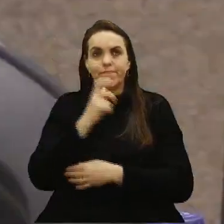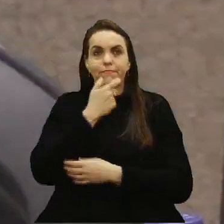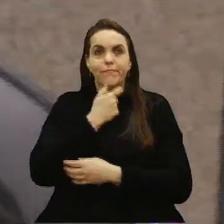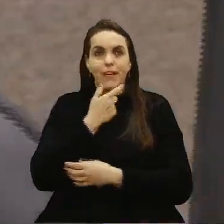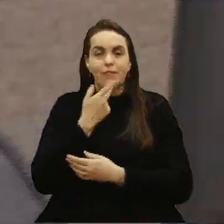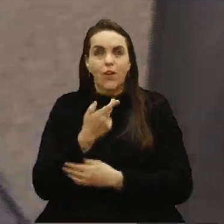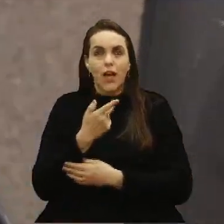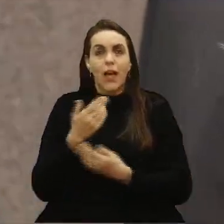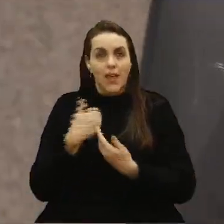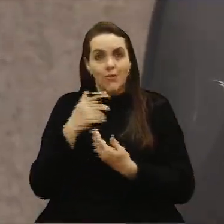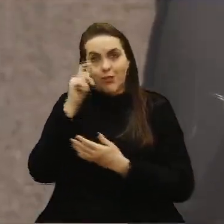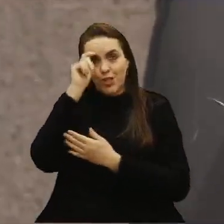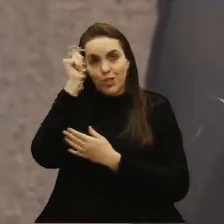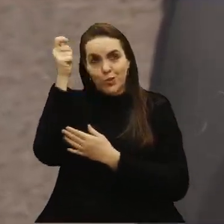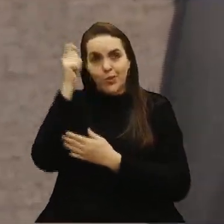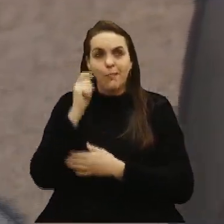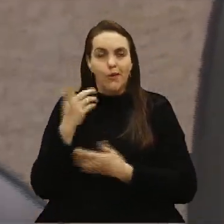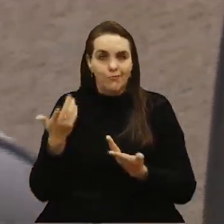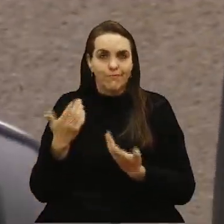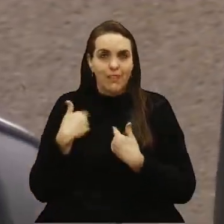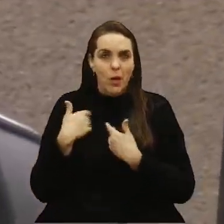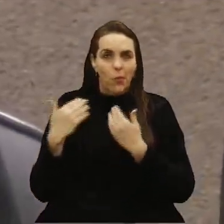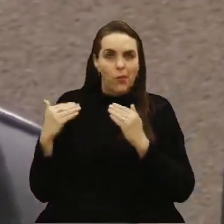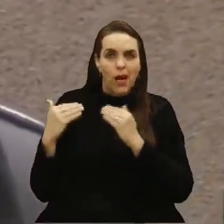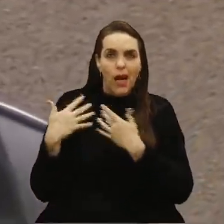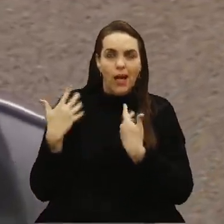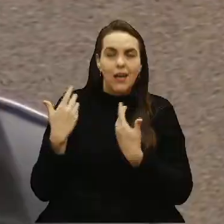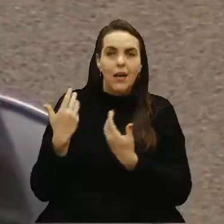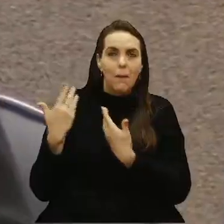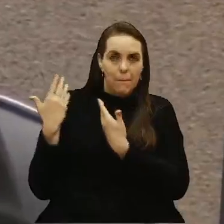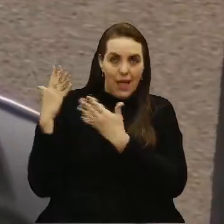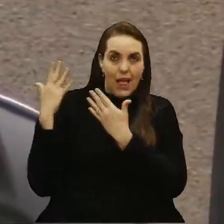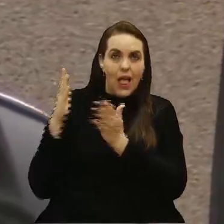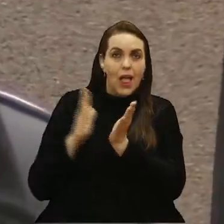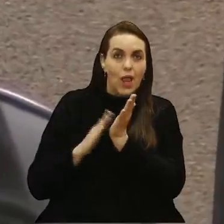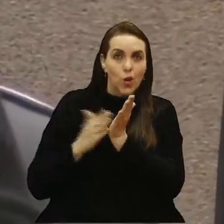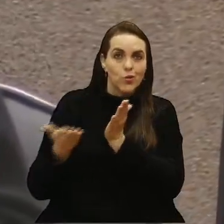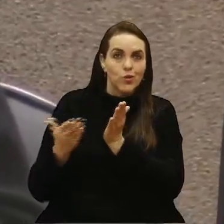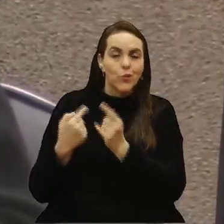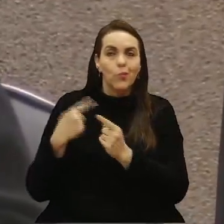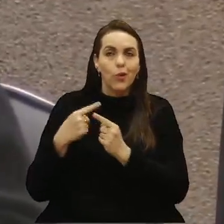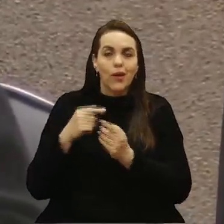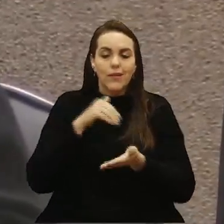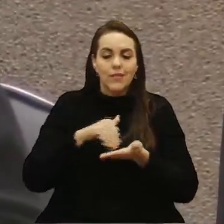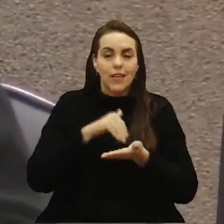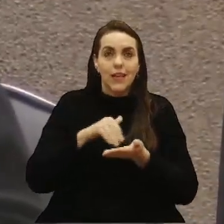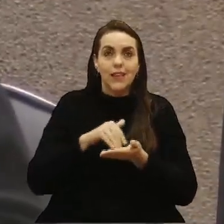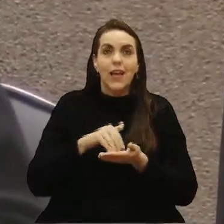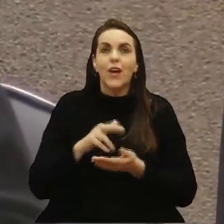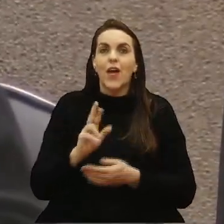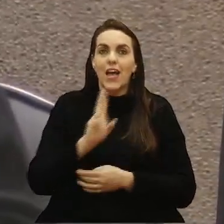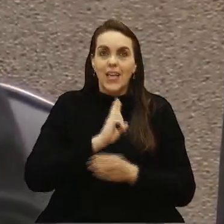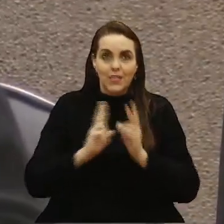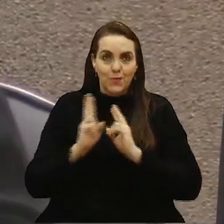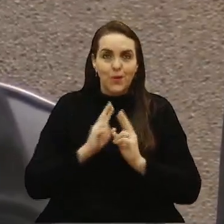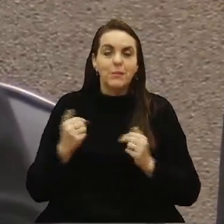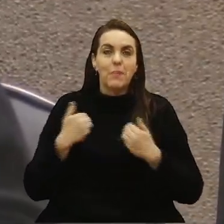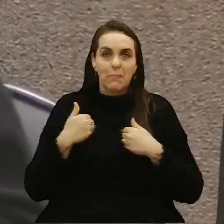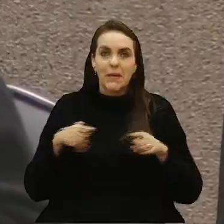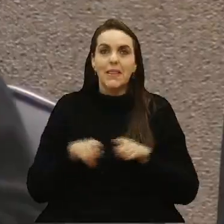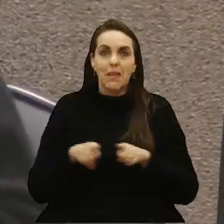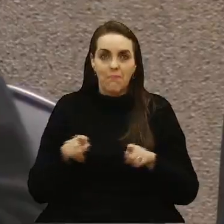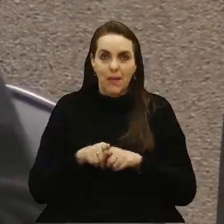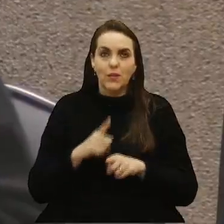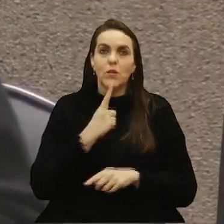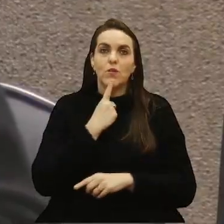gente tira o chapéu para vários secretários. Uns deles, né? Também os mesmos que respondem o senhor são os que me respondem. João